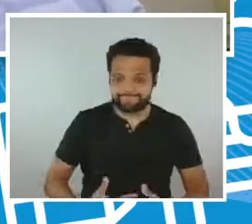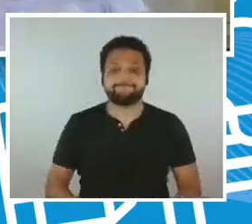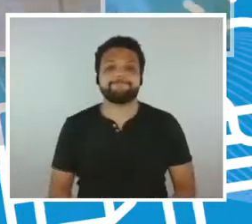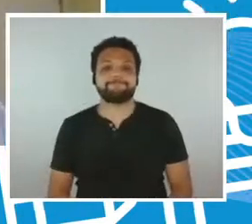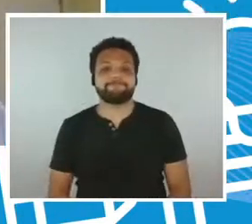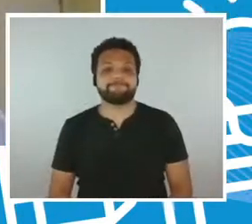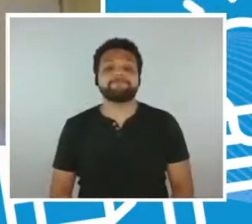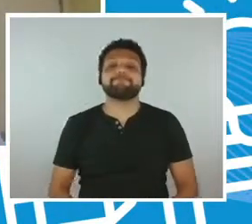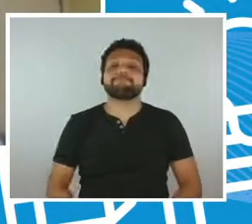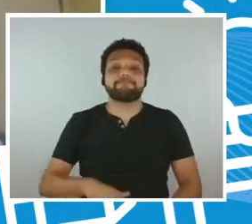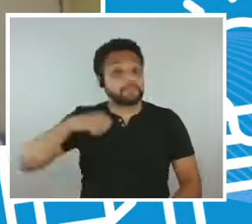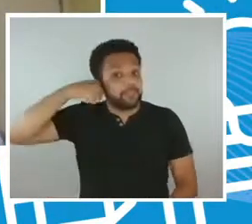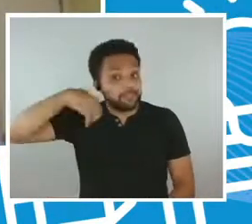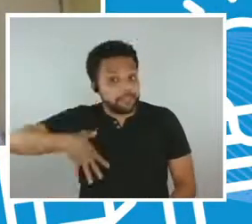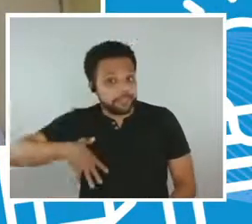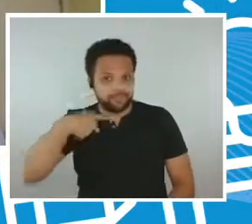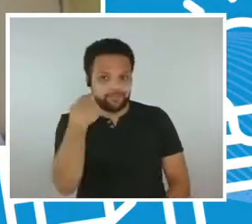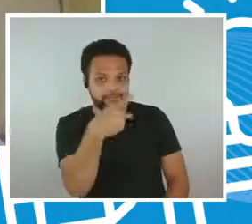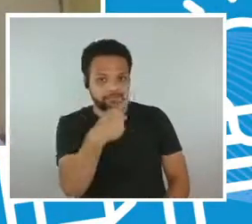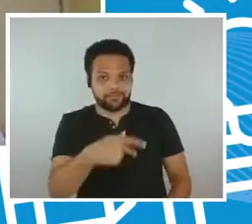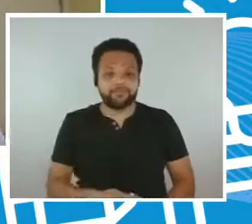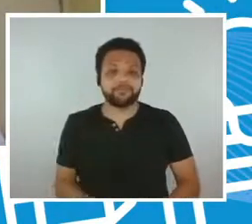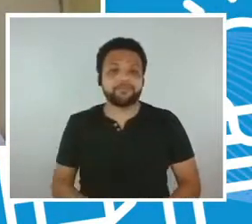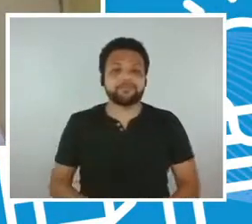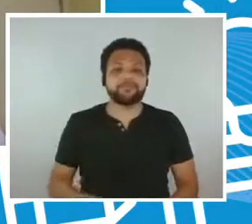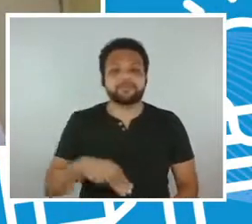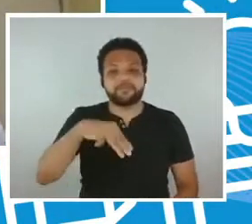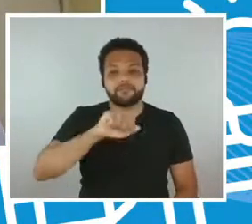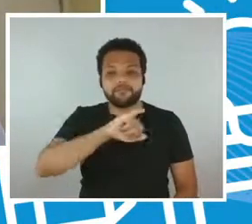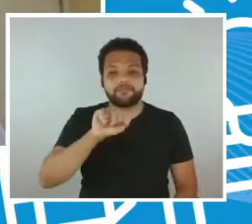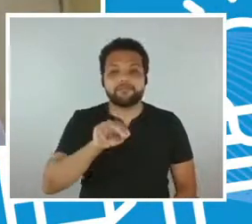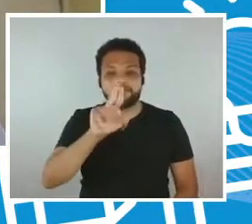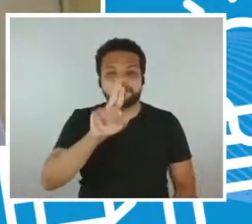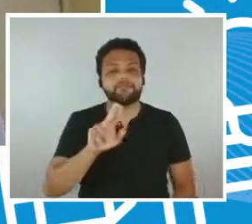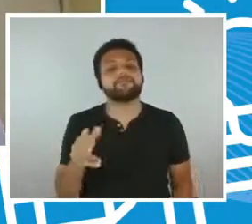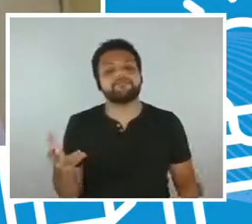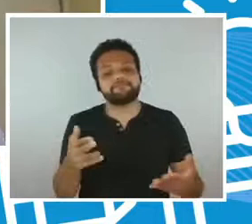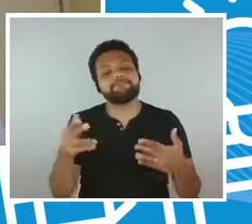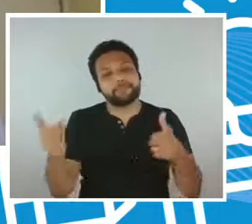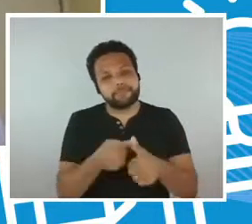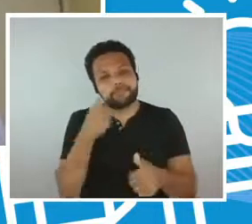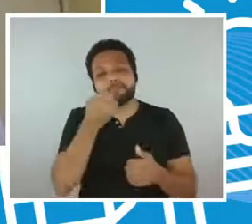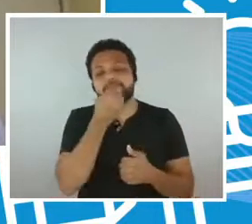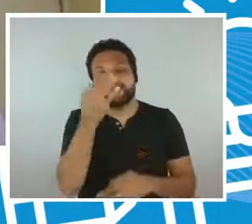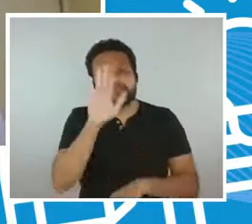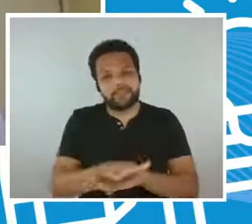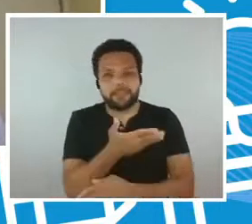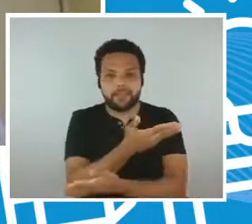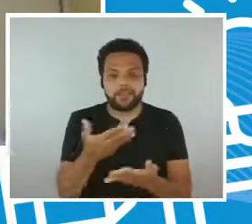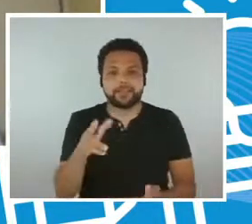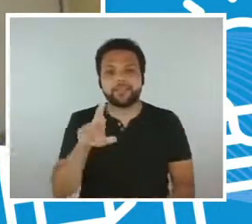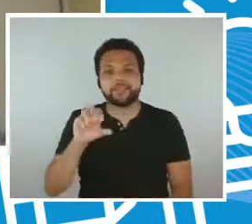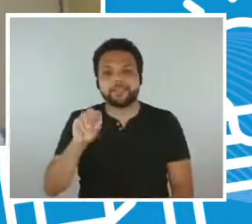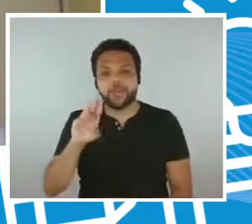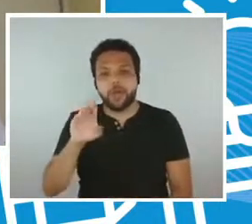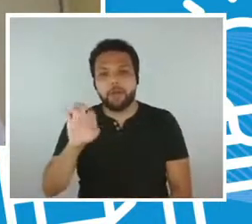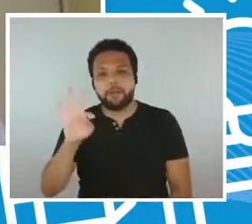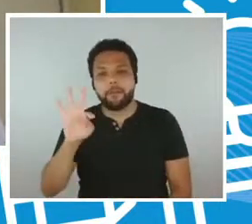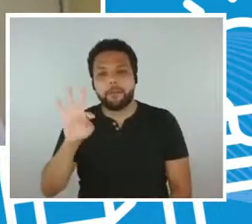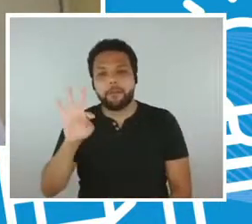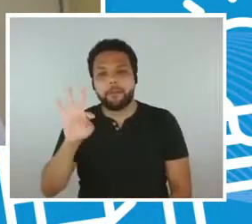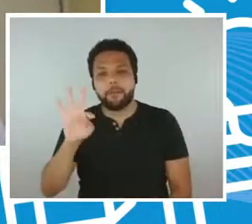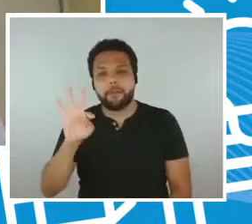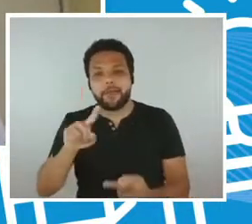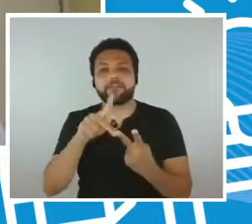Tá bom, Maju, muito obrigado, boa tarde. Excelente convite, agradeço bastante. Boa tarde ao professor Roberto, professora Kátia, a todos os